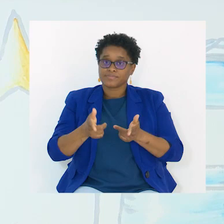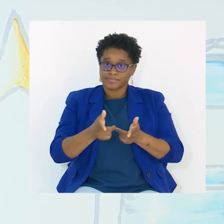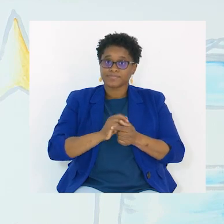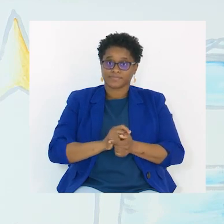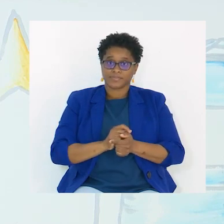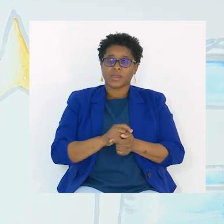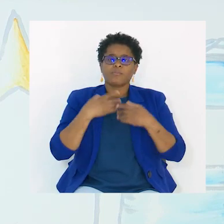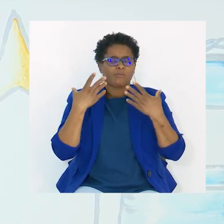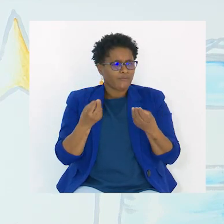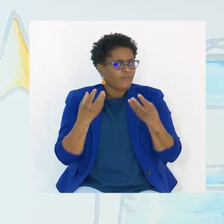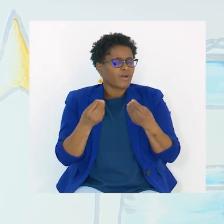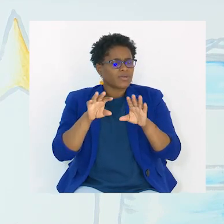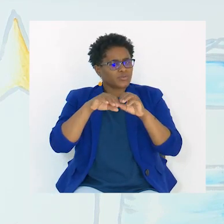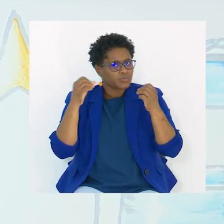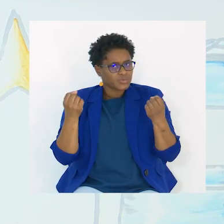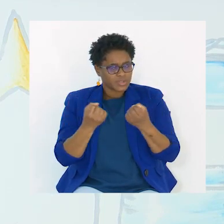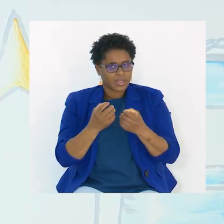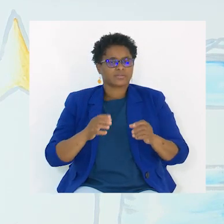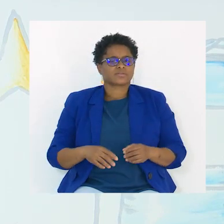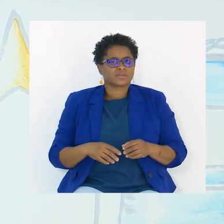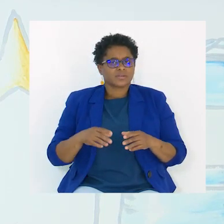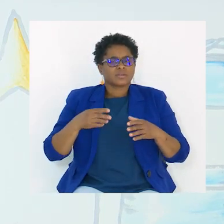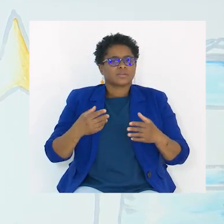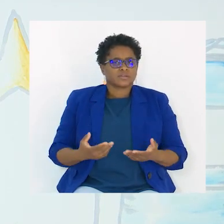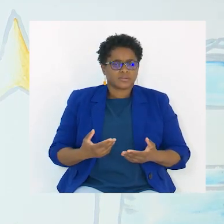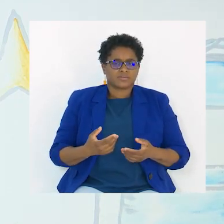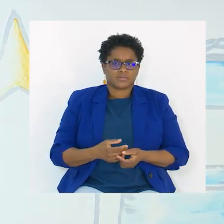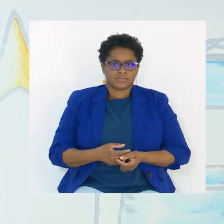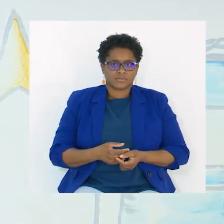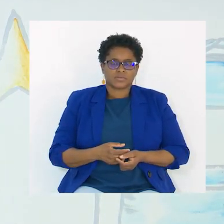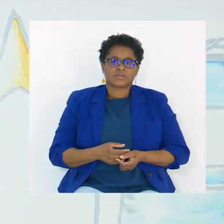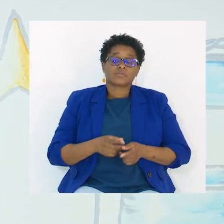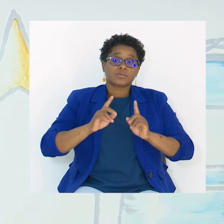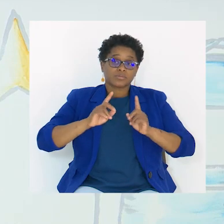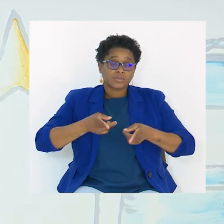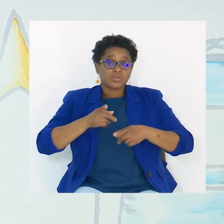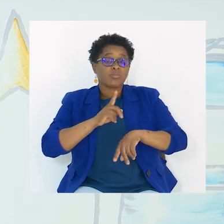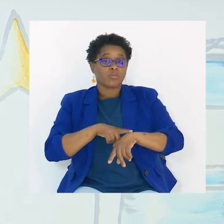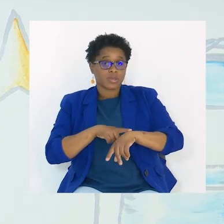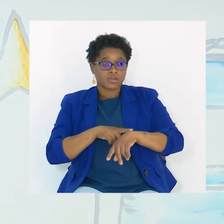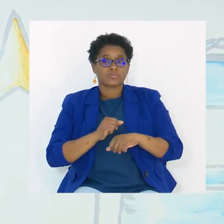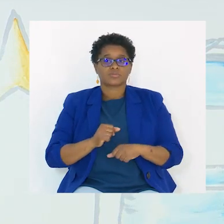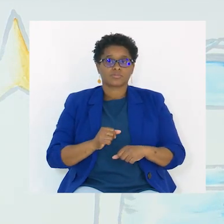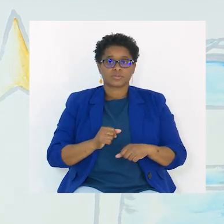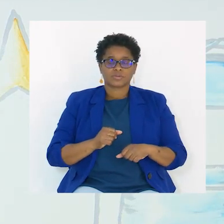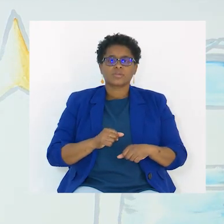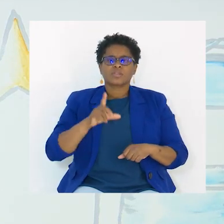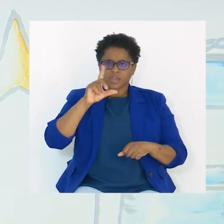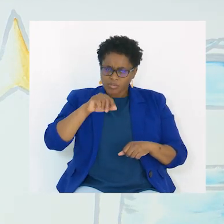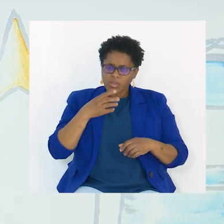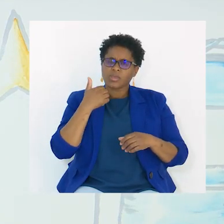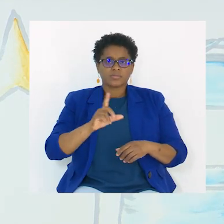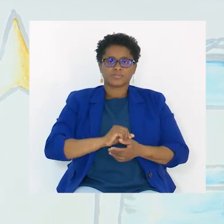utilizado por várias sociedades e a partir deste momento convém-nos saber